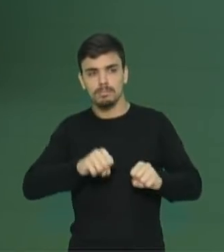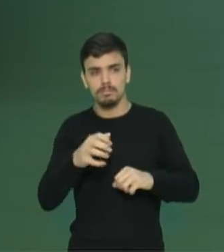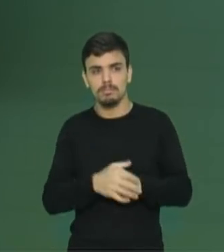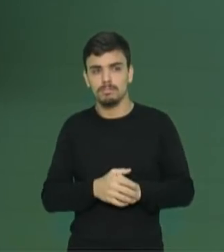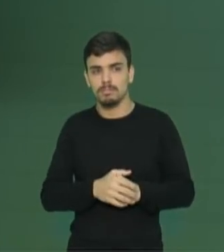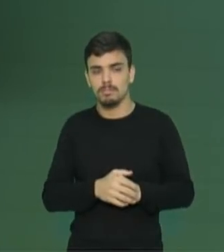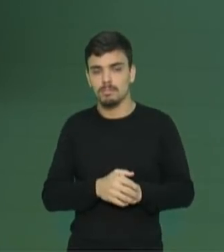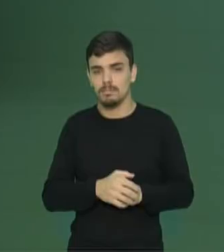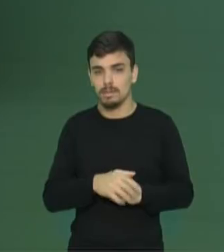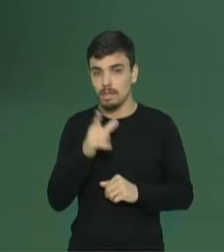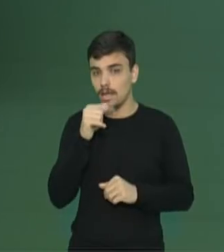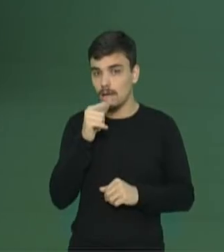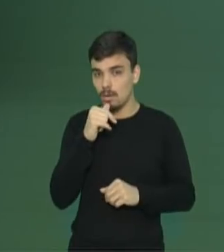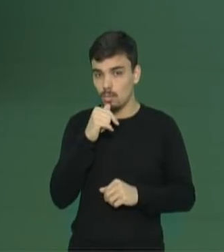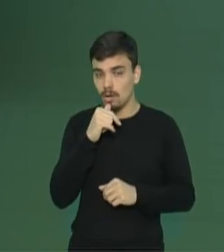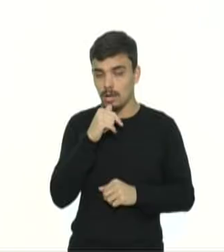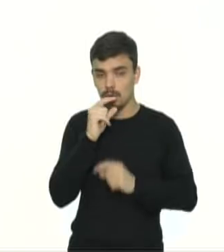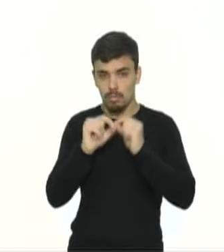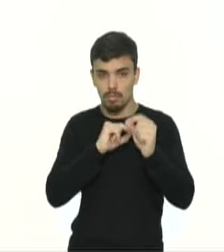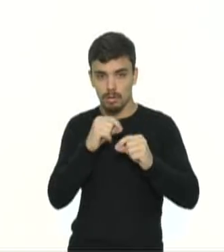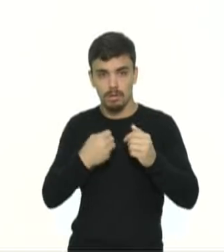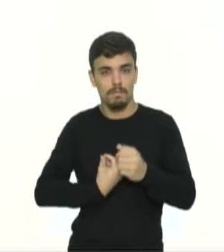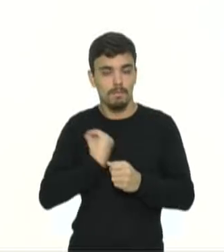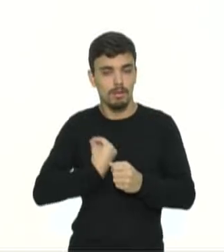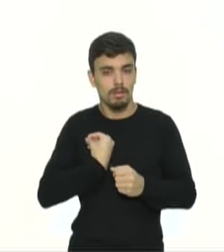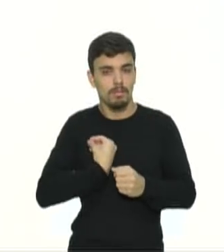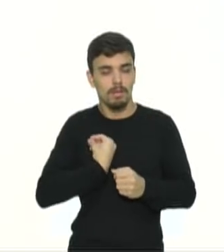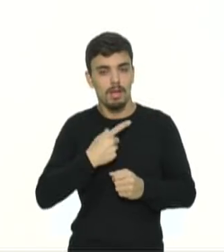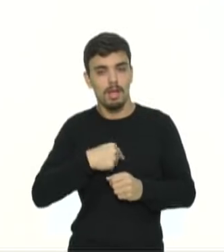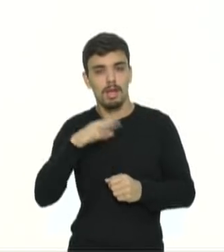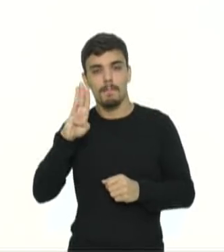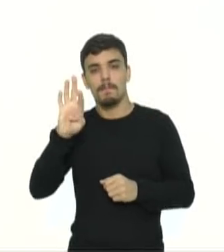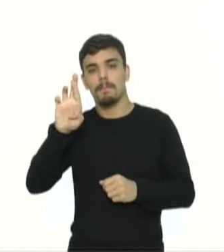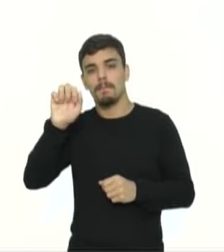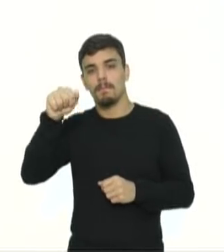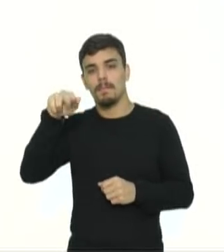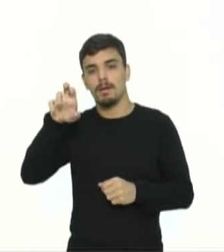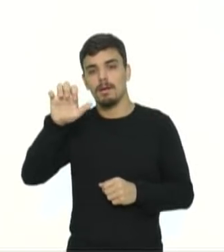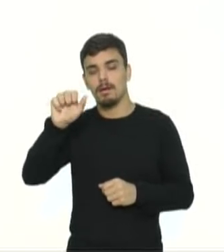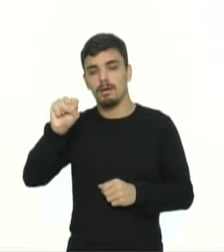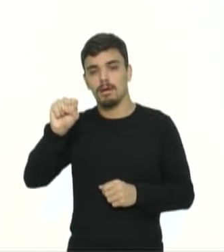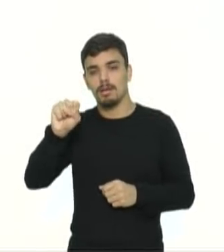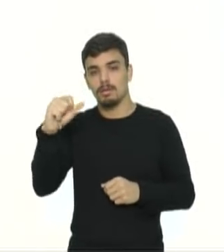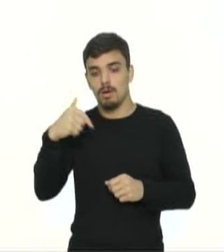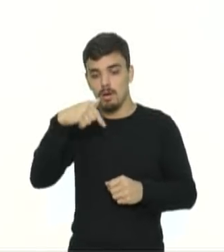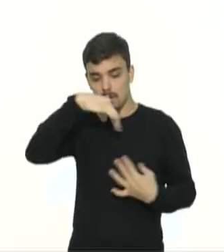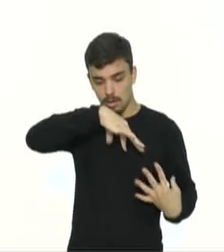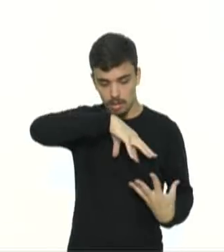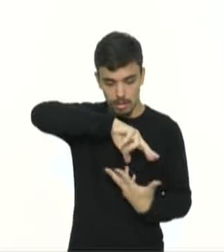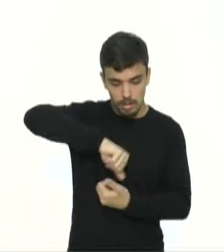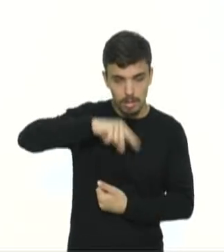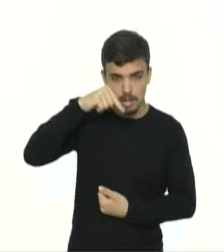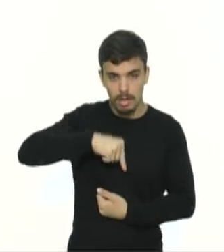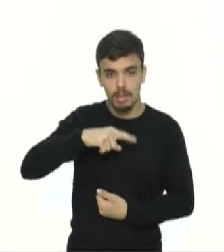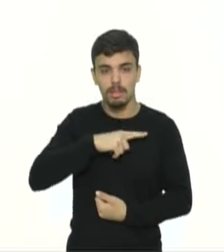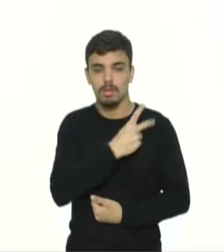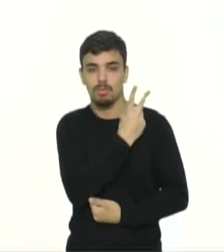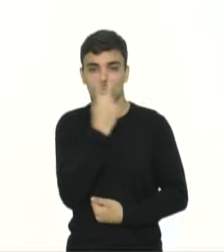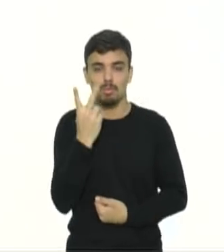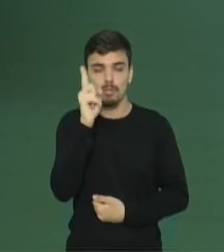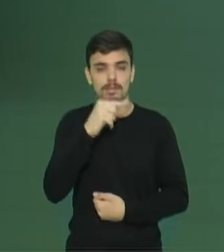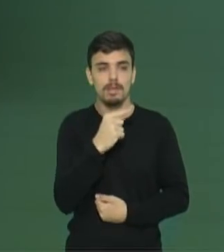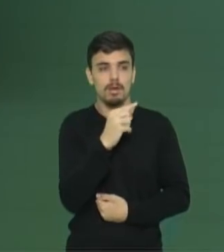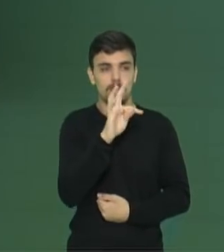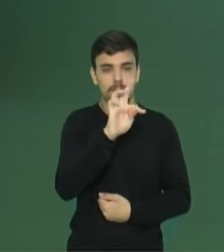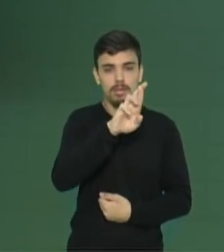por brânquias. Os terrestres respiram por duas maneiras. Ou traqueias, que são tubos